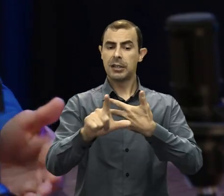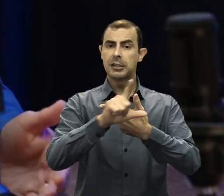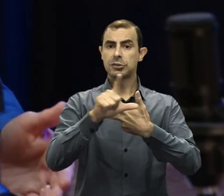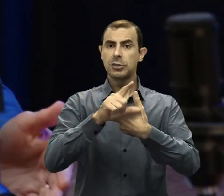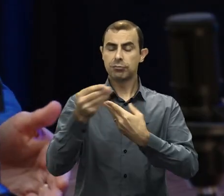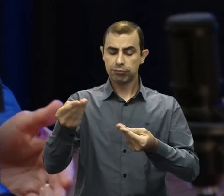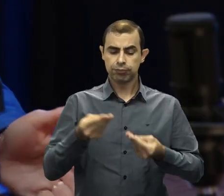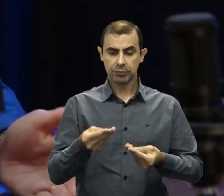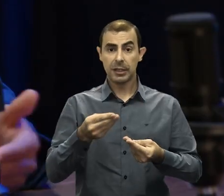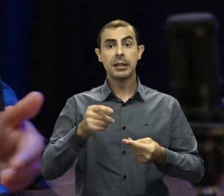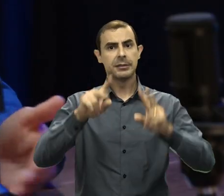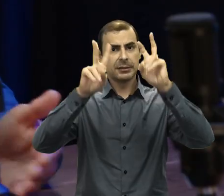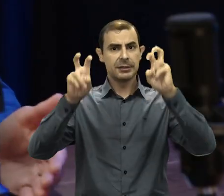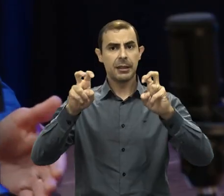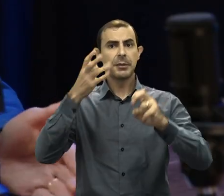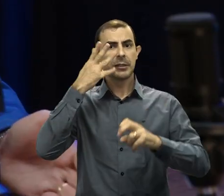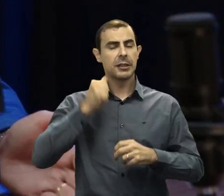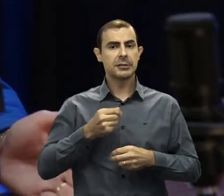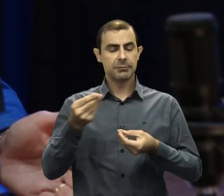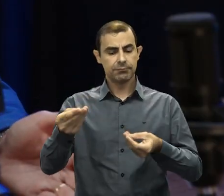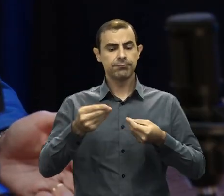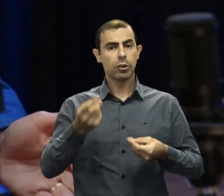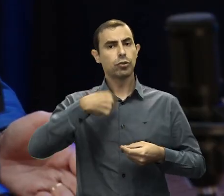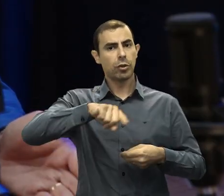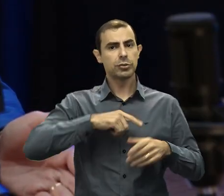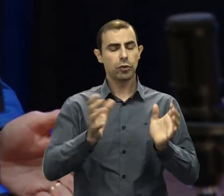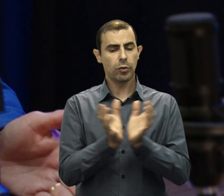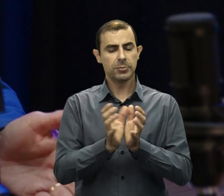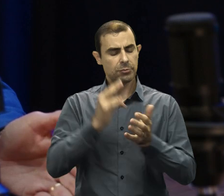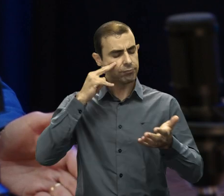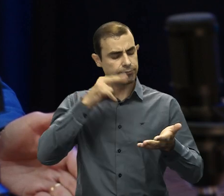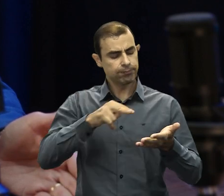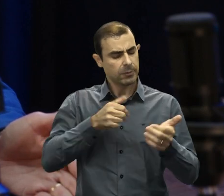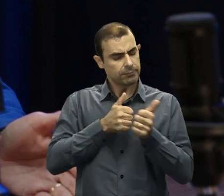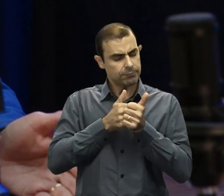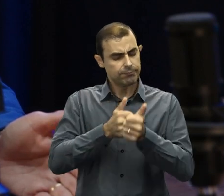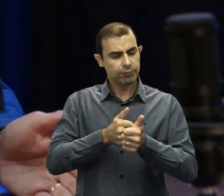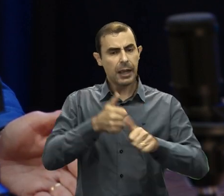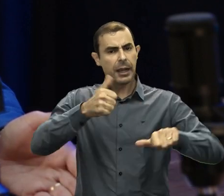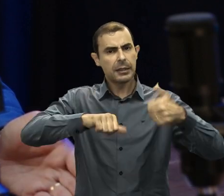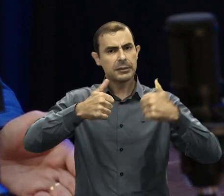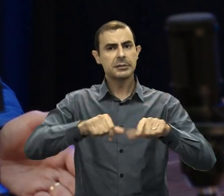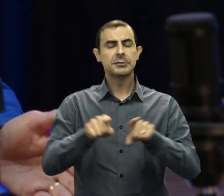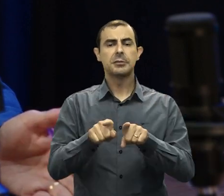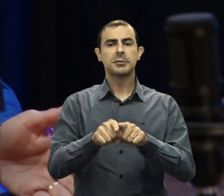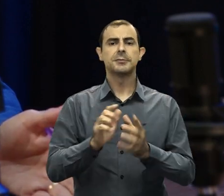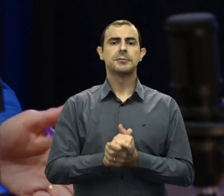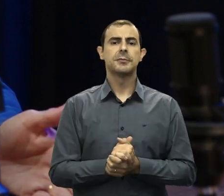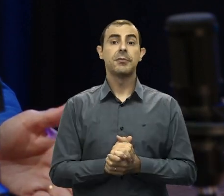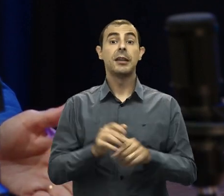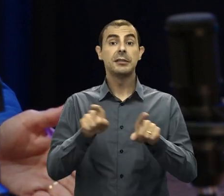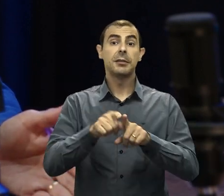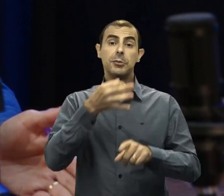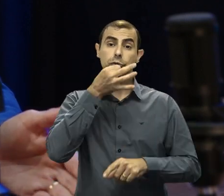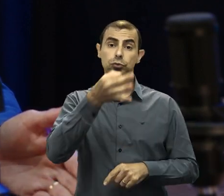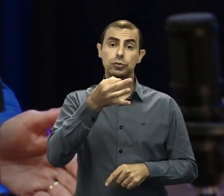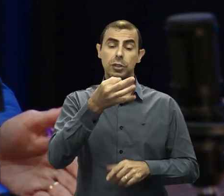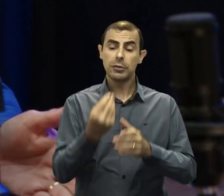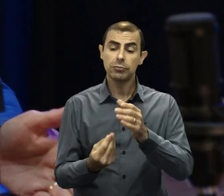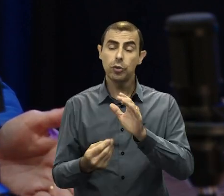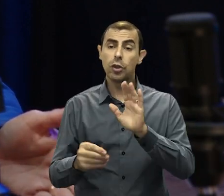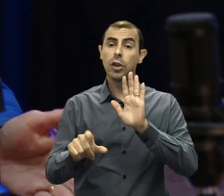Legislativo passam, que tem relação com a infância, passam dentro da nossa comissão. Então, nós monitoramos tudo isso e também sugerimos,